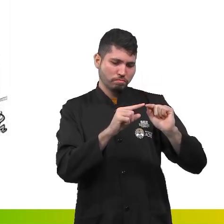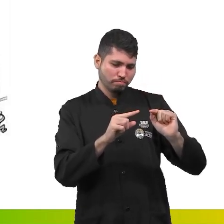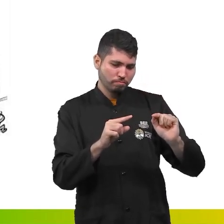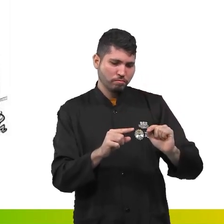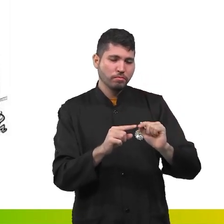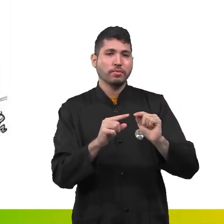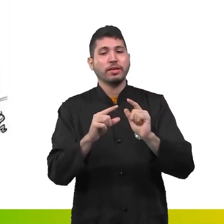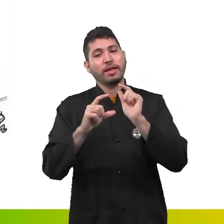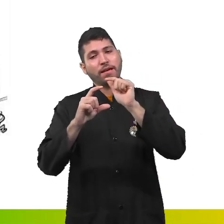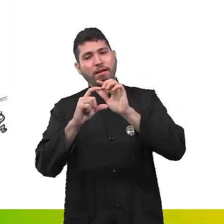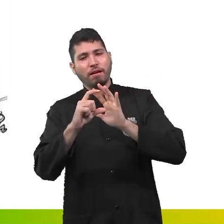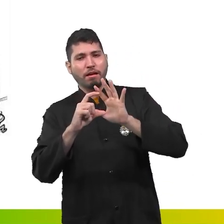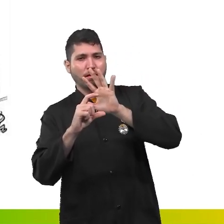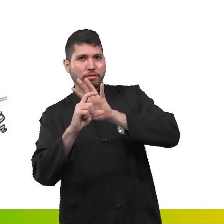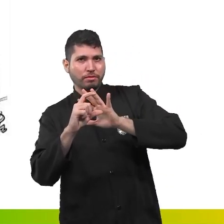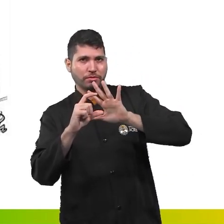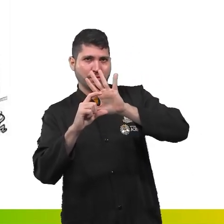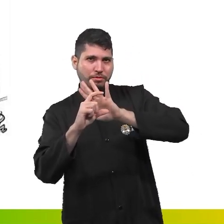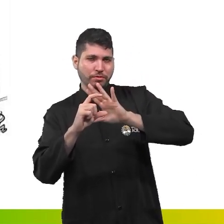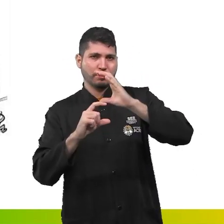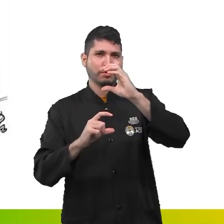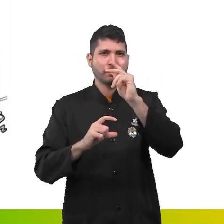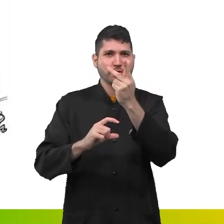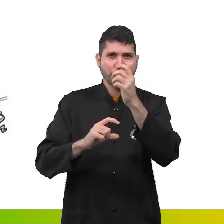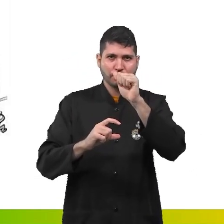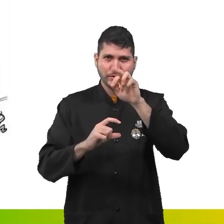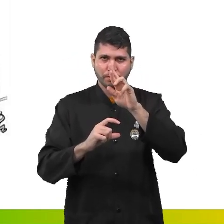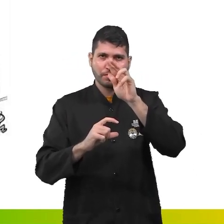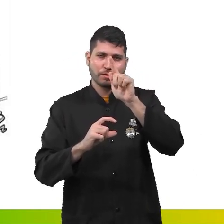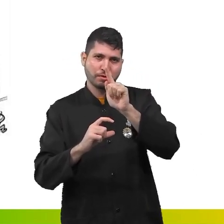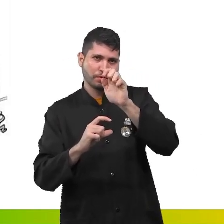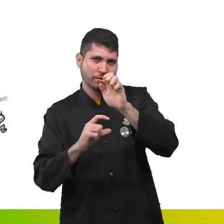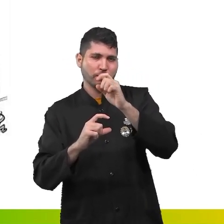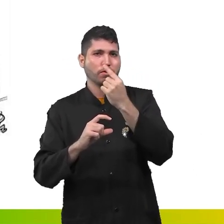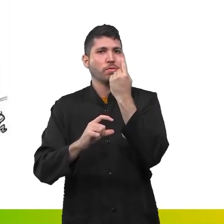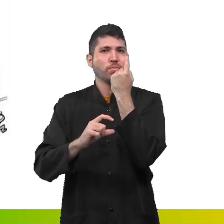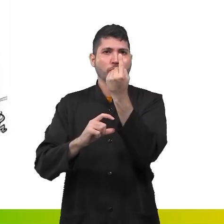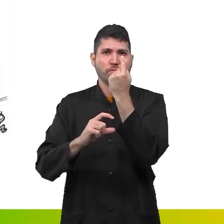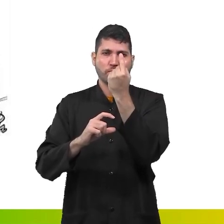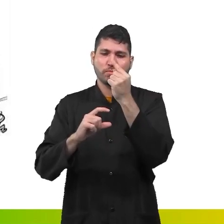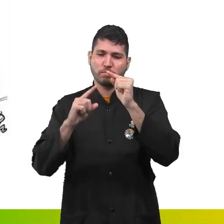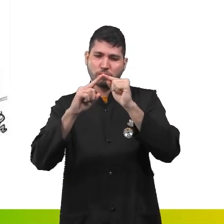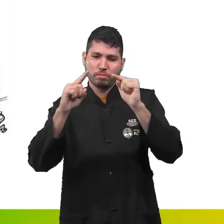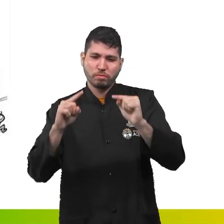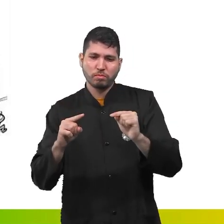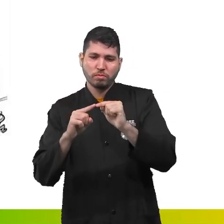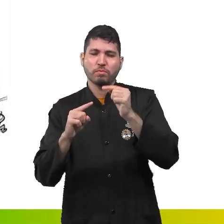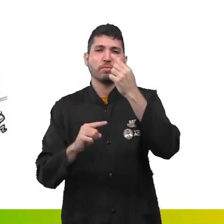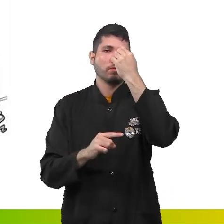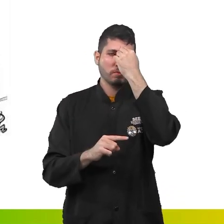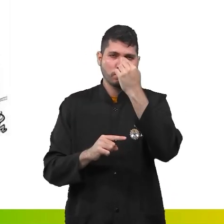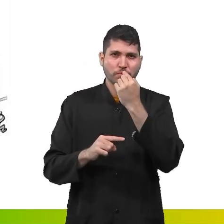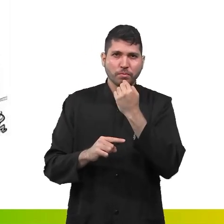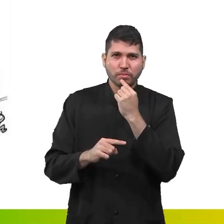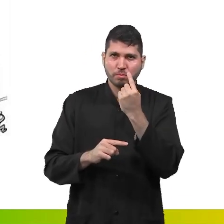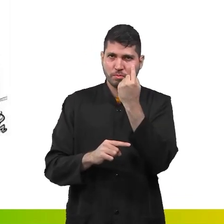a charge, ela geralmente é só mesmo um quadrinho, né, uma imagem com